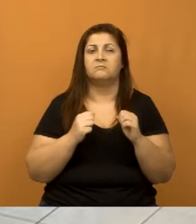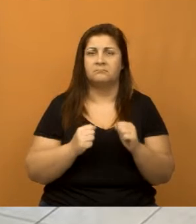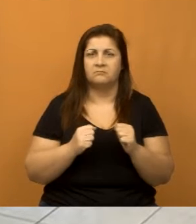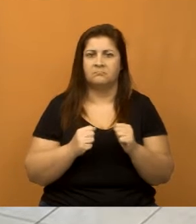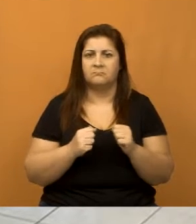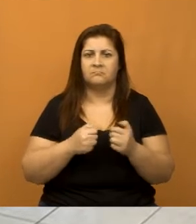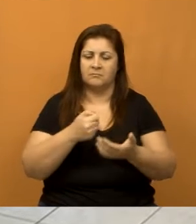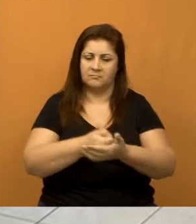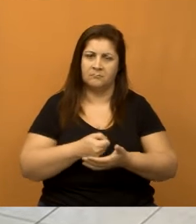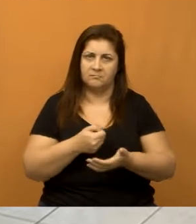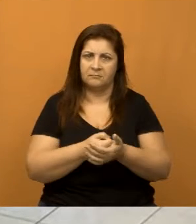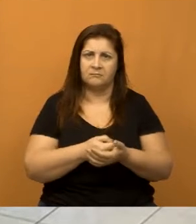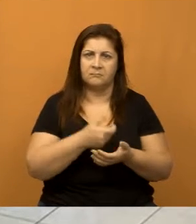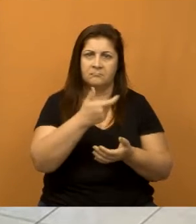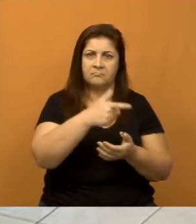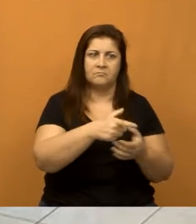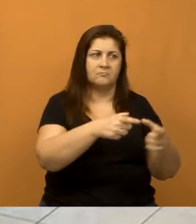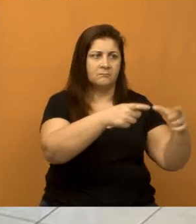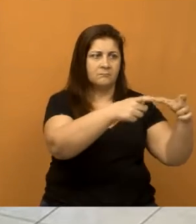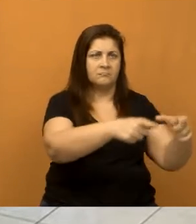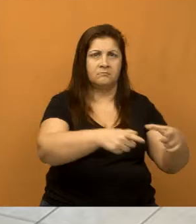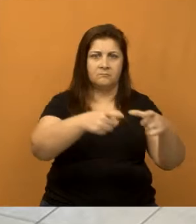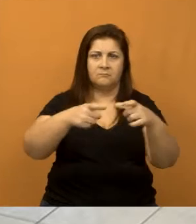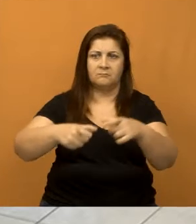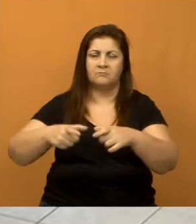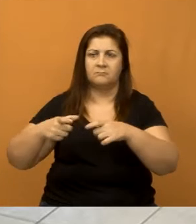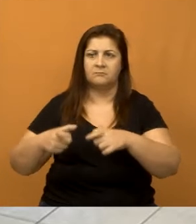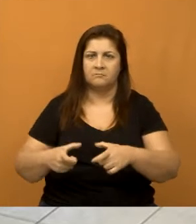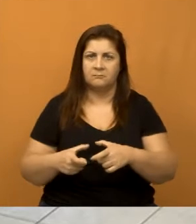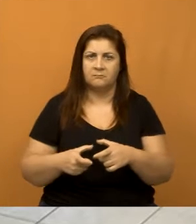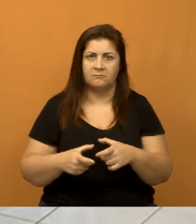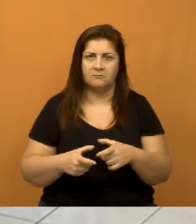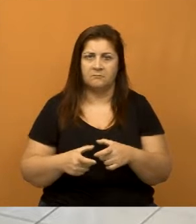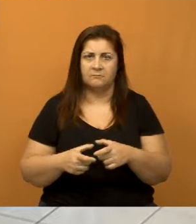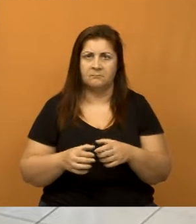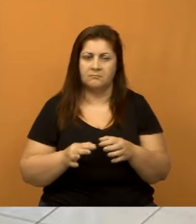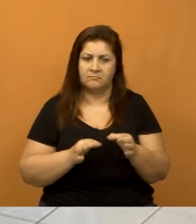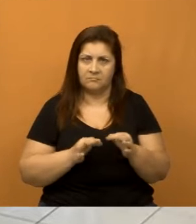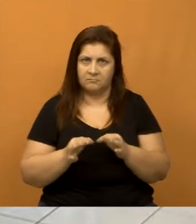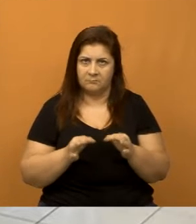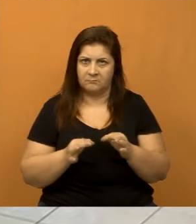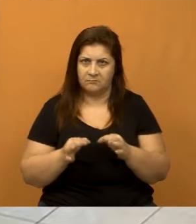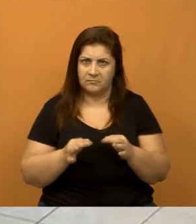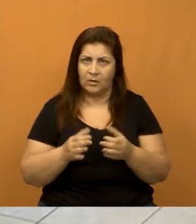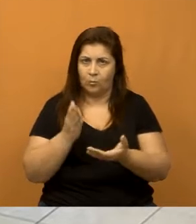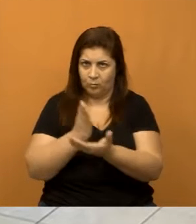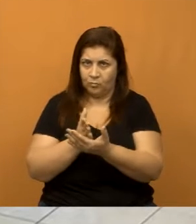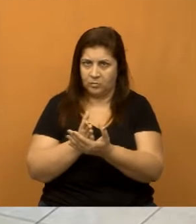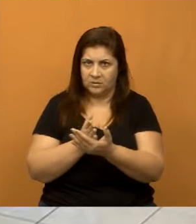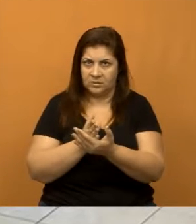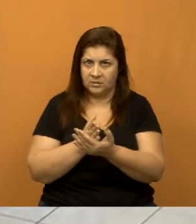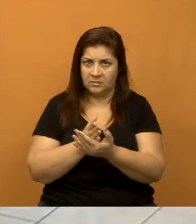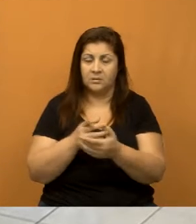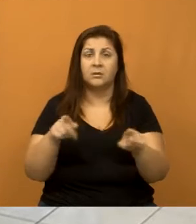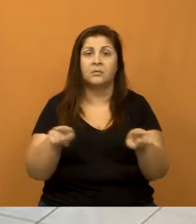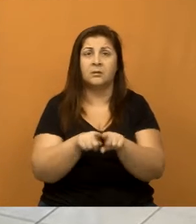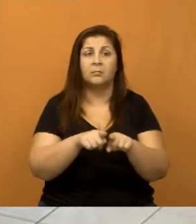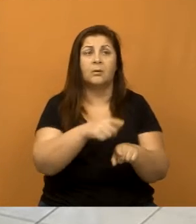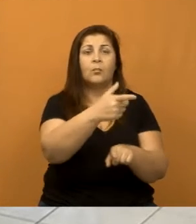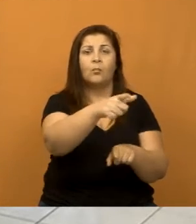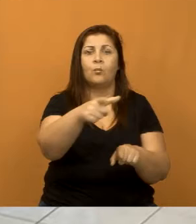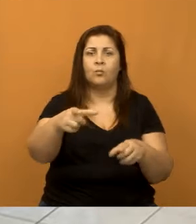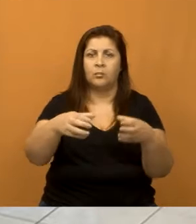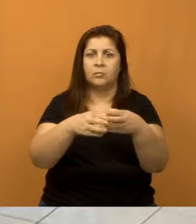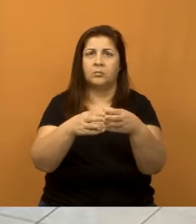luta para esses outros bairros, e nessa ação que a gente vai entrar na Defensoria Pública da União, também sejam inseridos esses